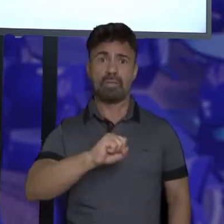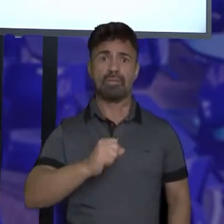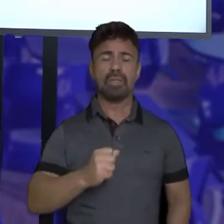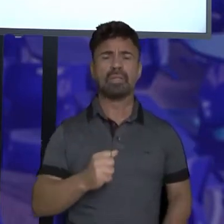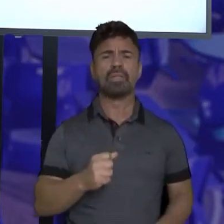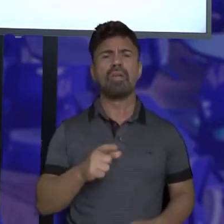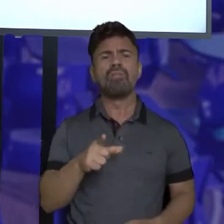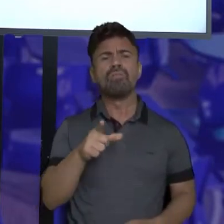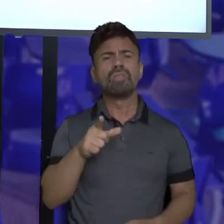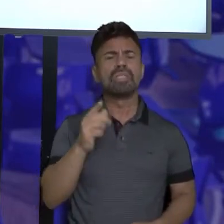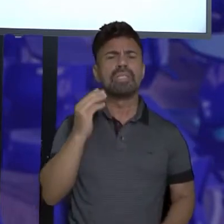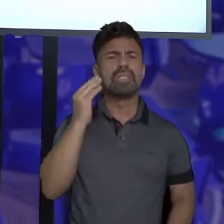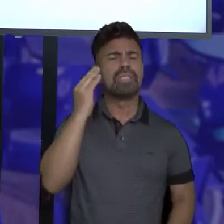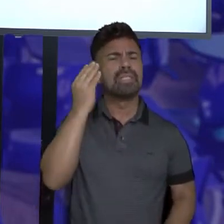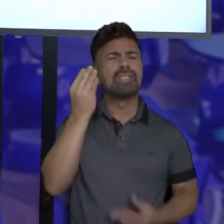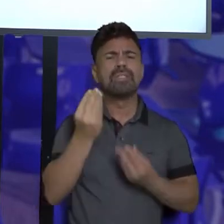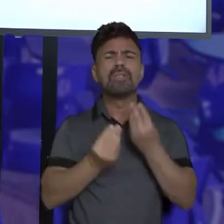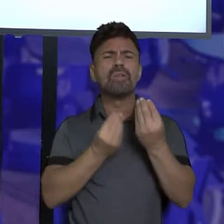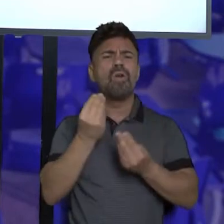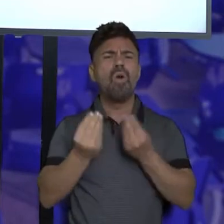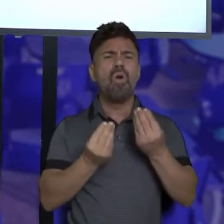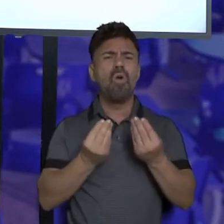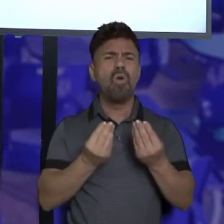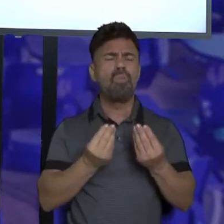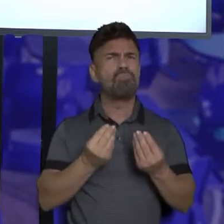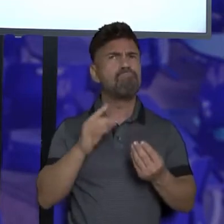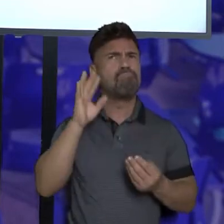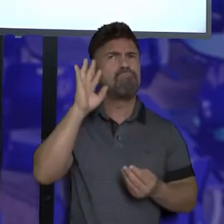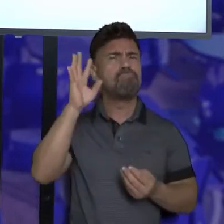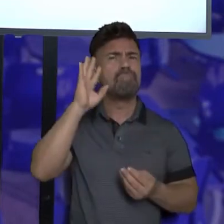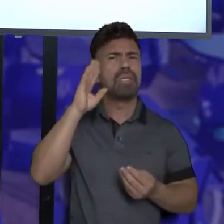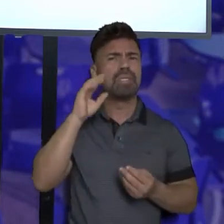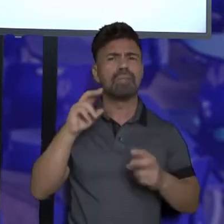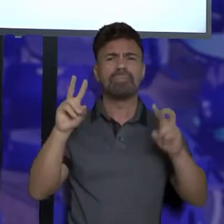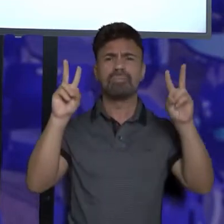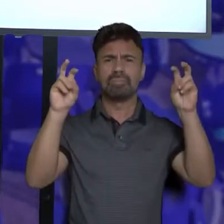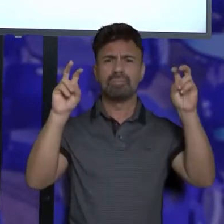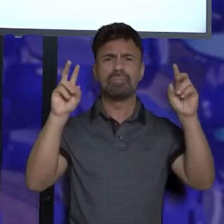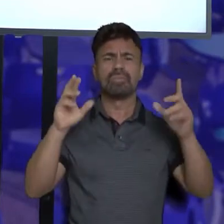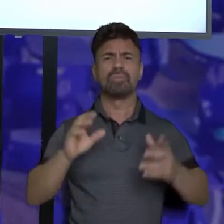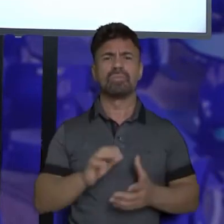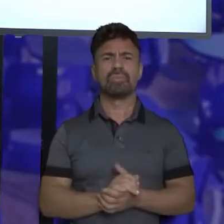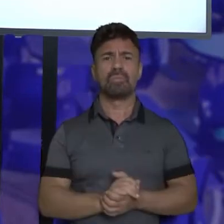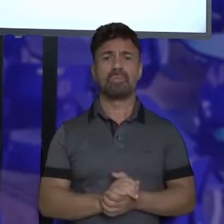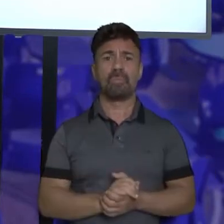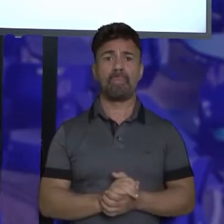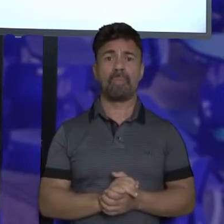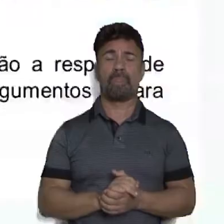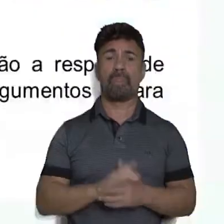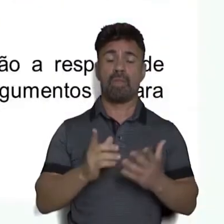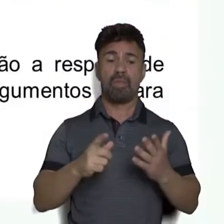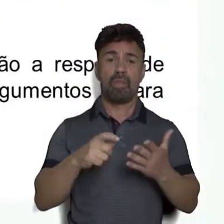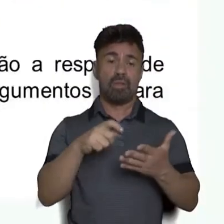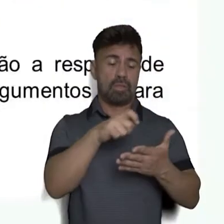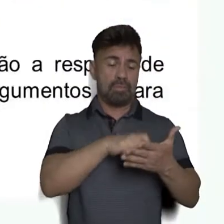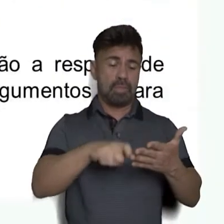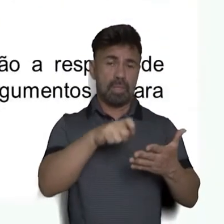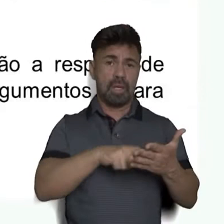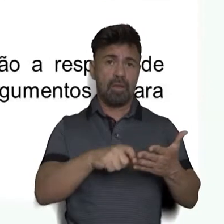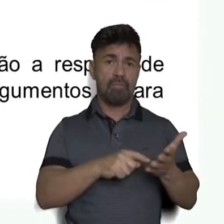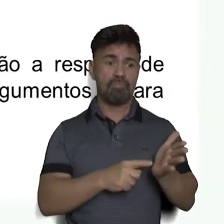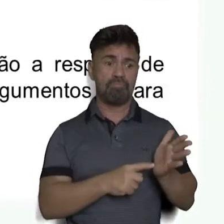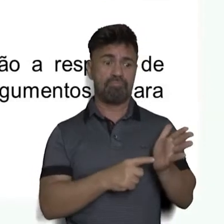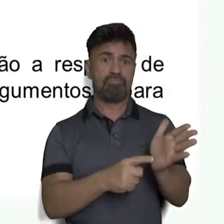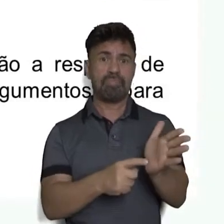que você pensava a respeito desse assunto. Mas, quando nós escrevemos algo para convencer